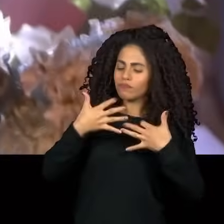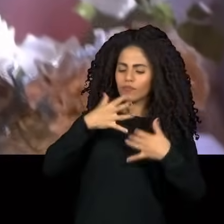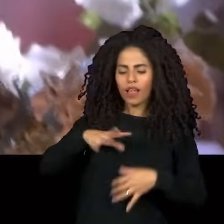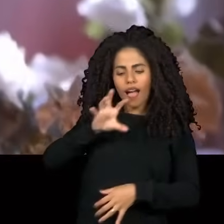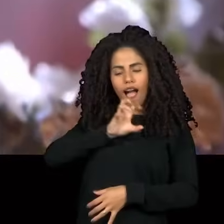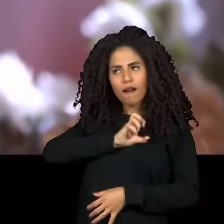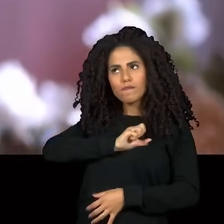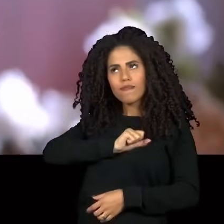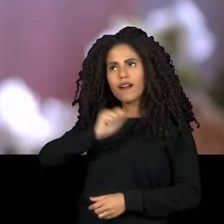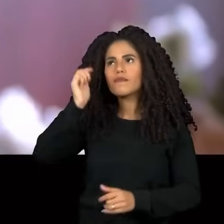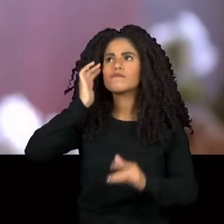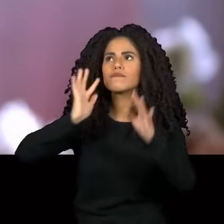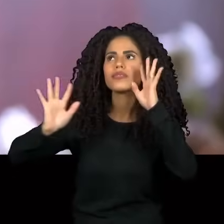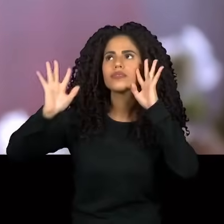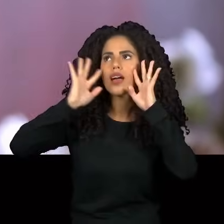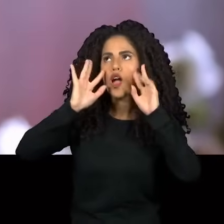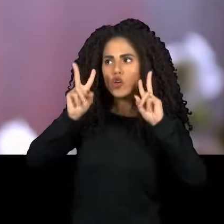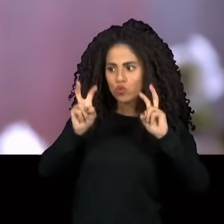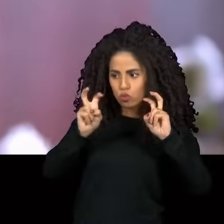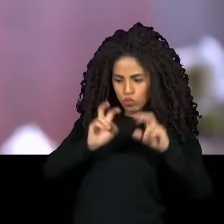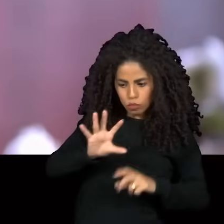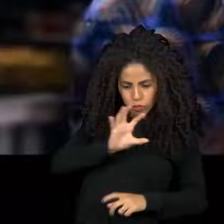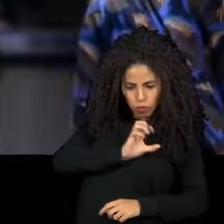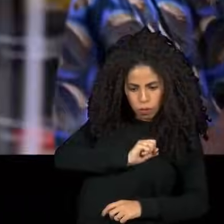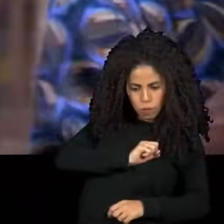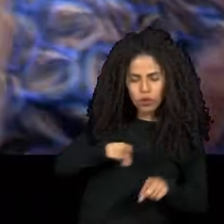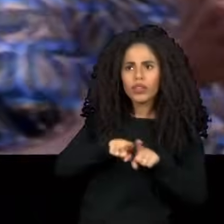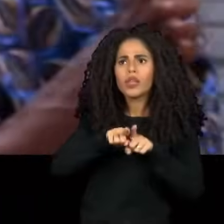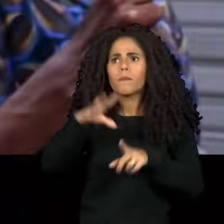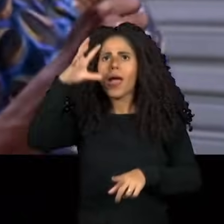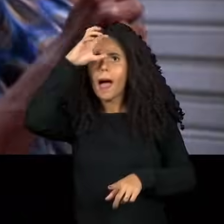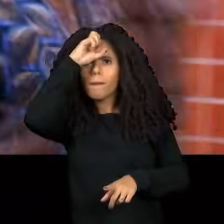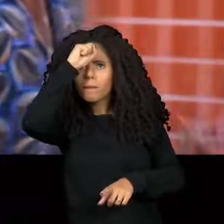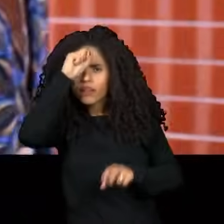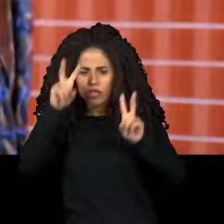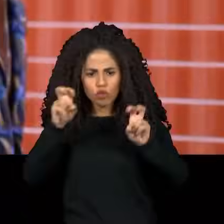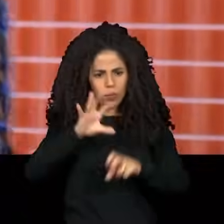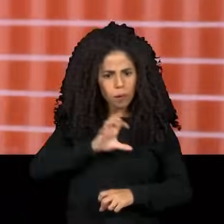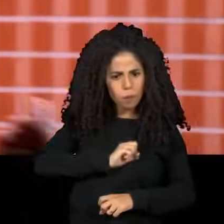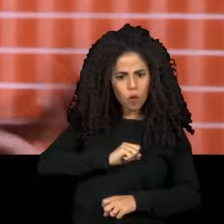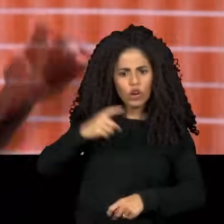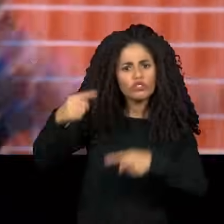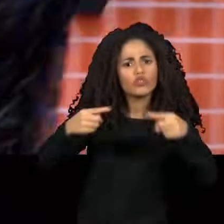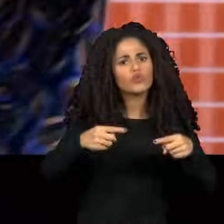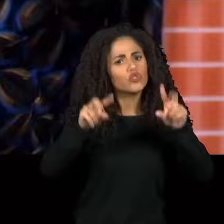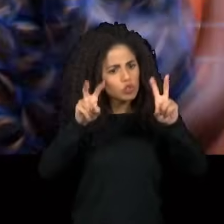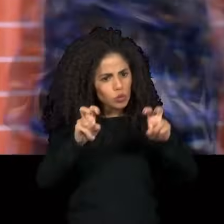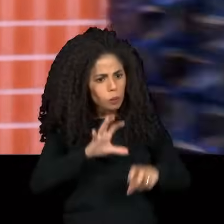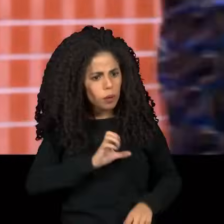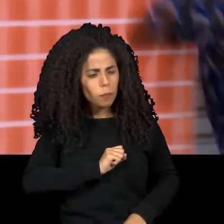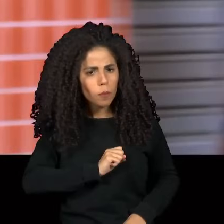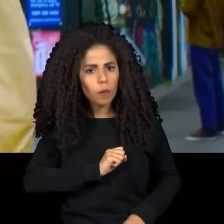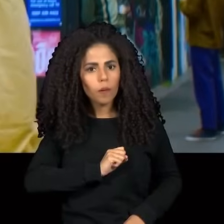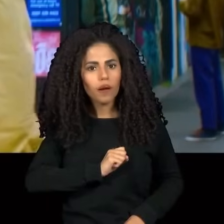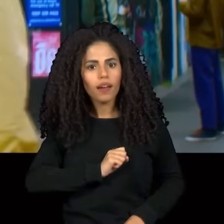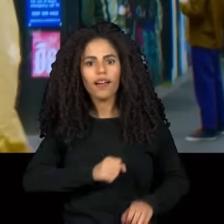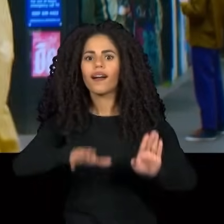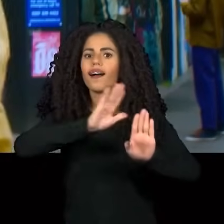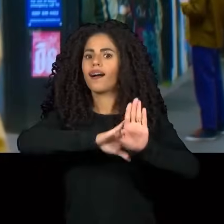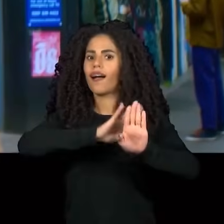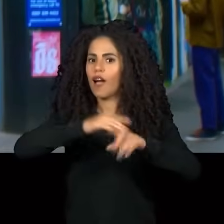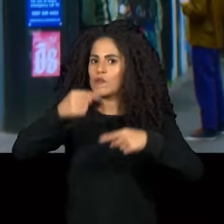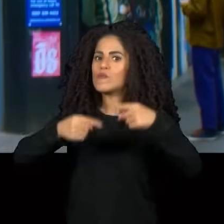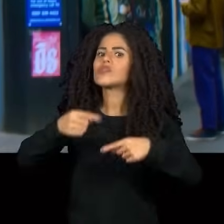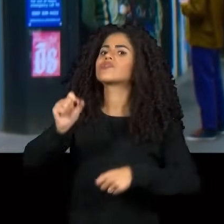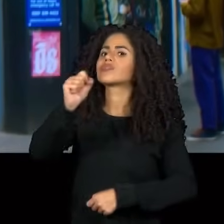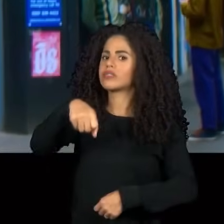e pensar sobre o amor e aprender sobre o amor e discutir sobre o amor também pode ser algo político. Se a gente vivesse